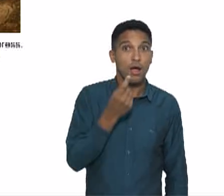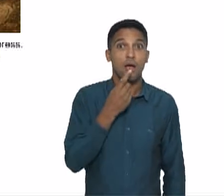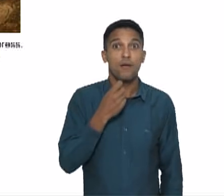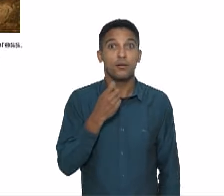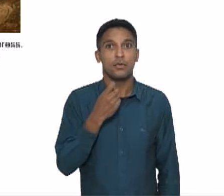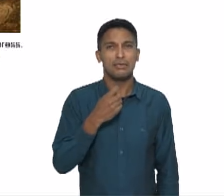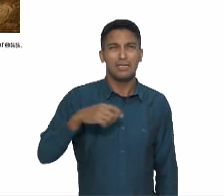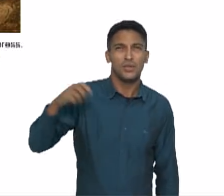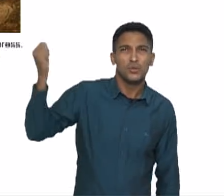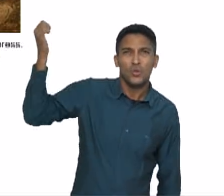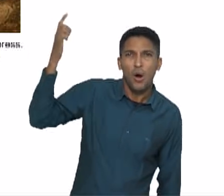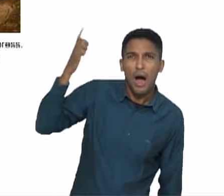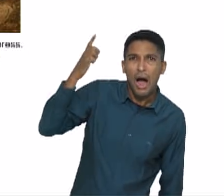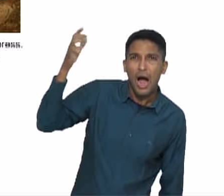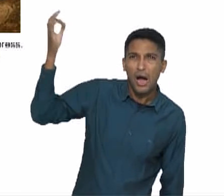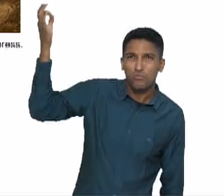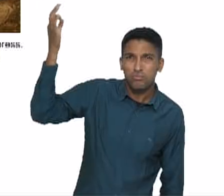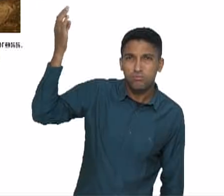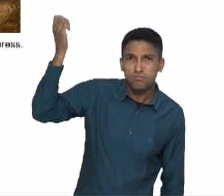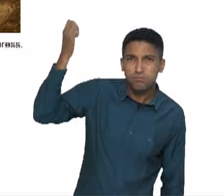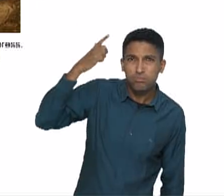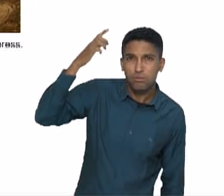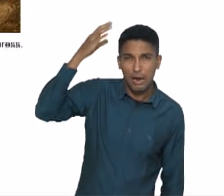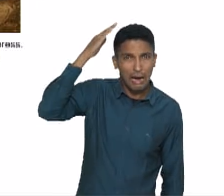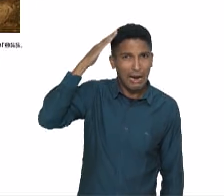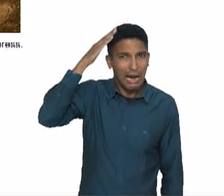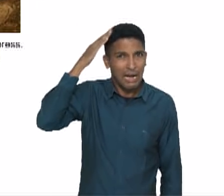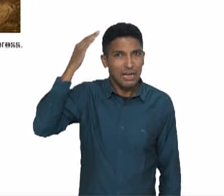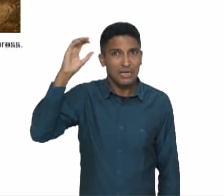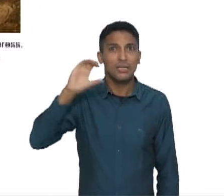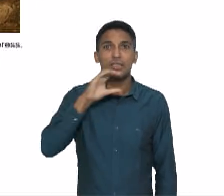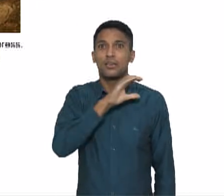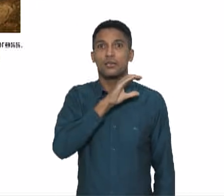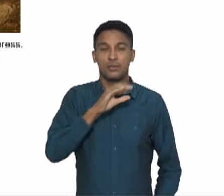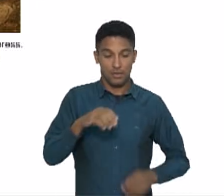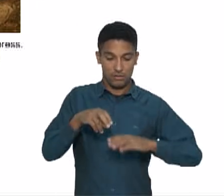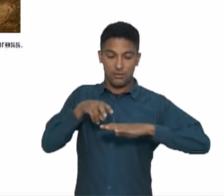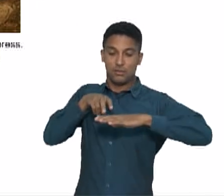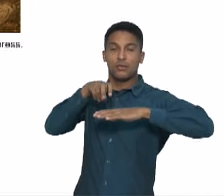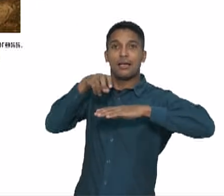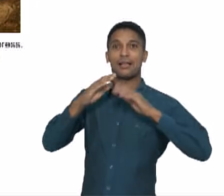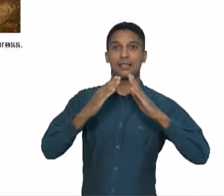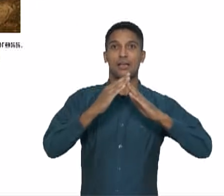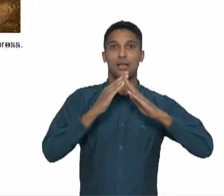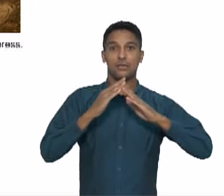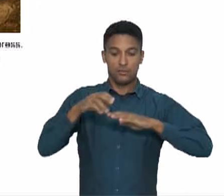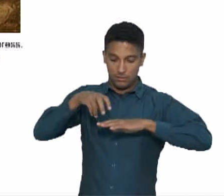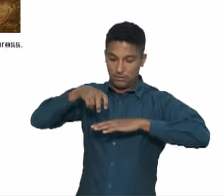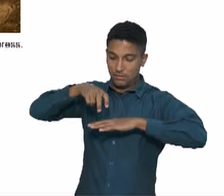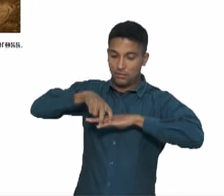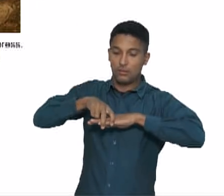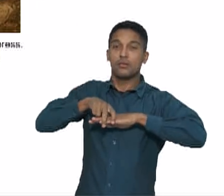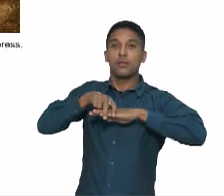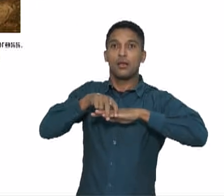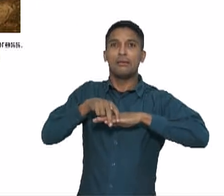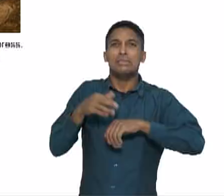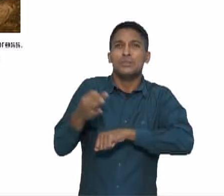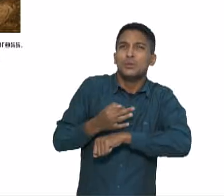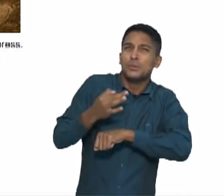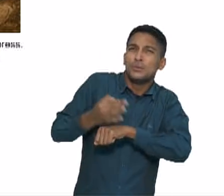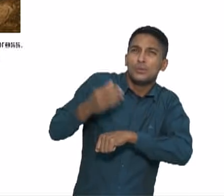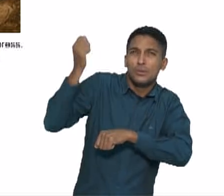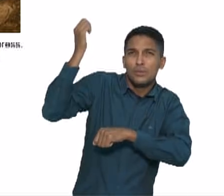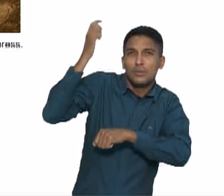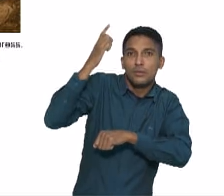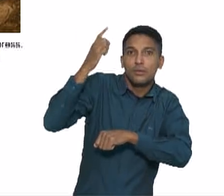flamejava. Sentada nos degraus de sua casa, ela suportava. Ninguém na rua, só uma pessoa esperando inutilmente